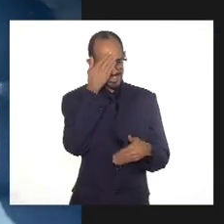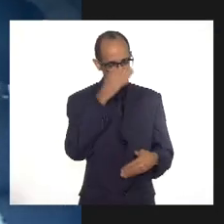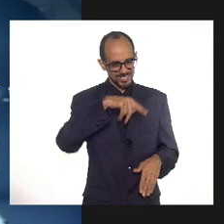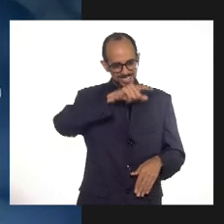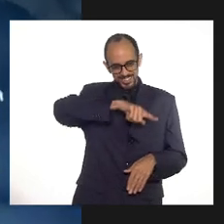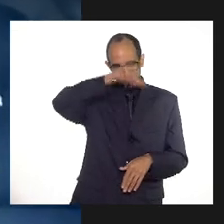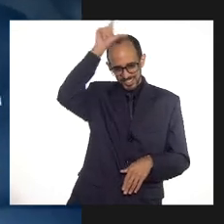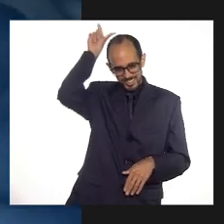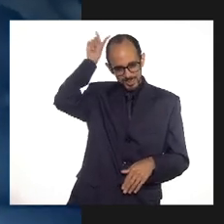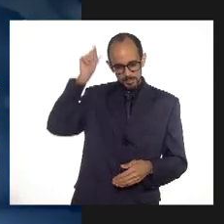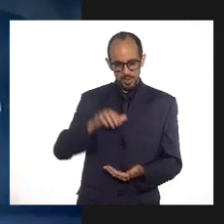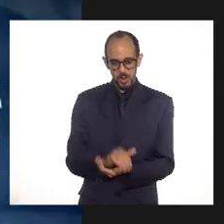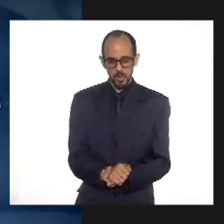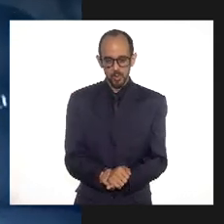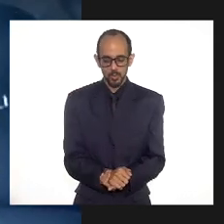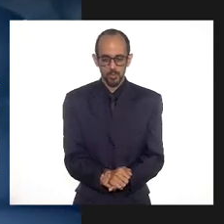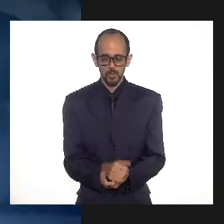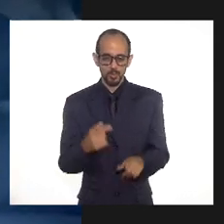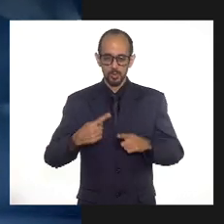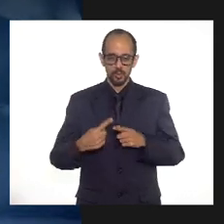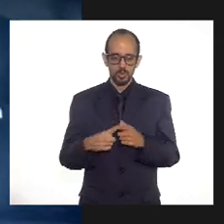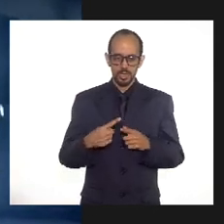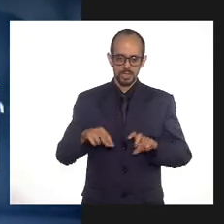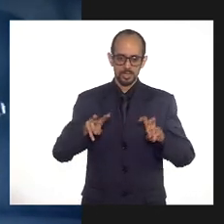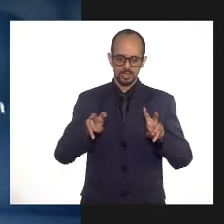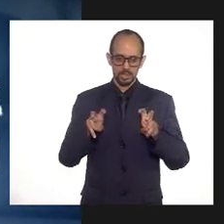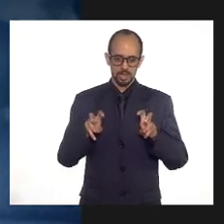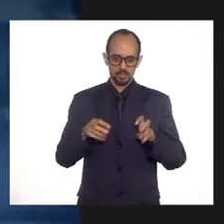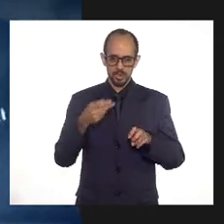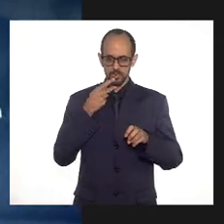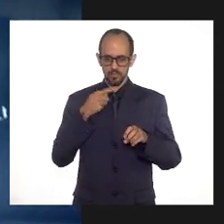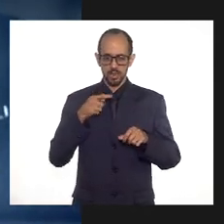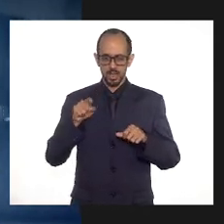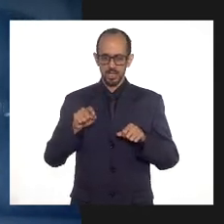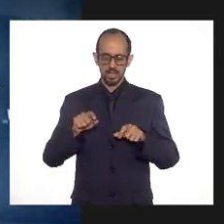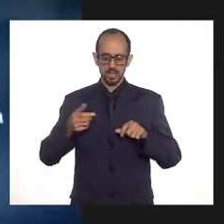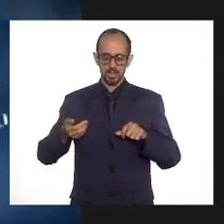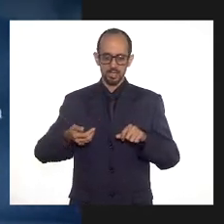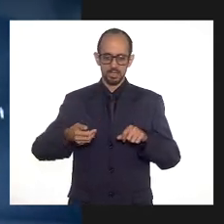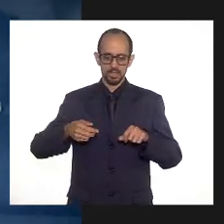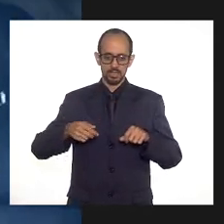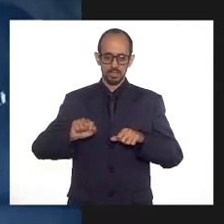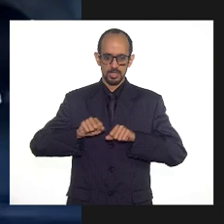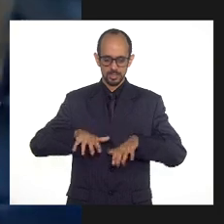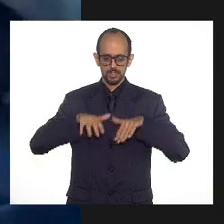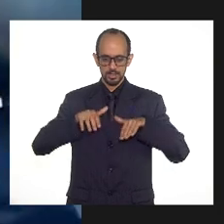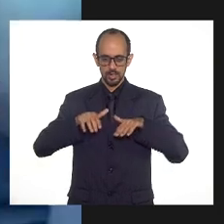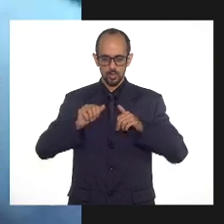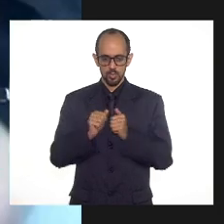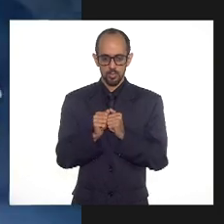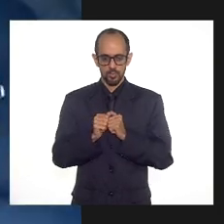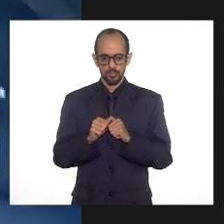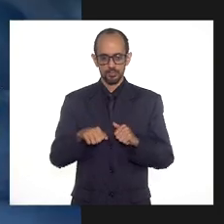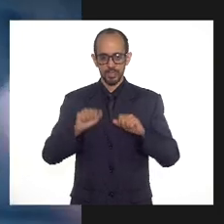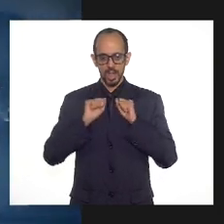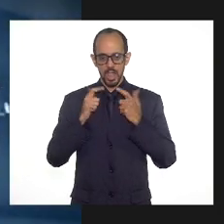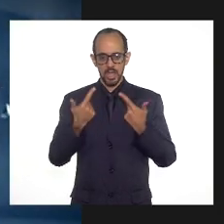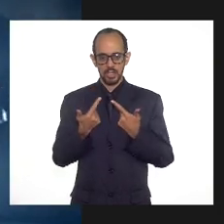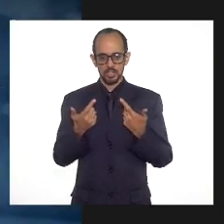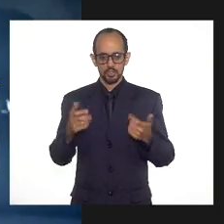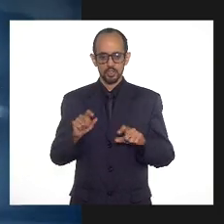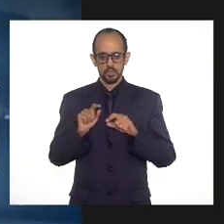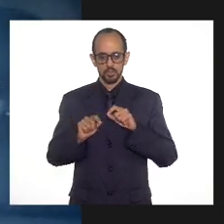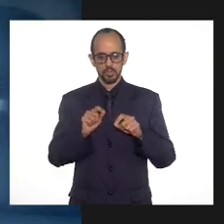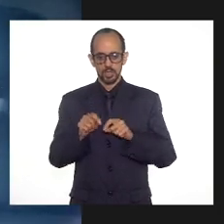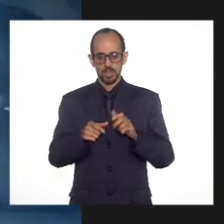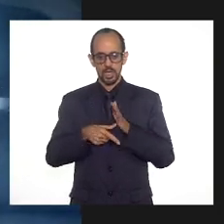amigos há bastante tempo, porque esse tema que eu abordei na sessão da LERJ,